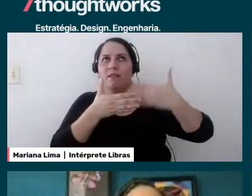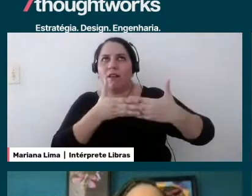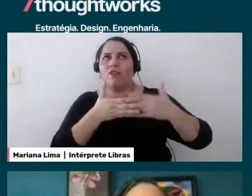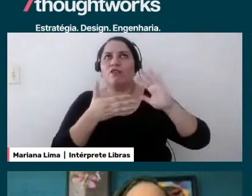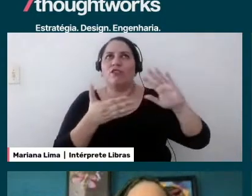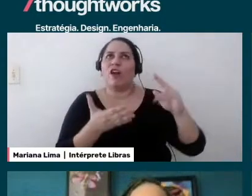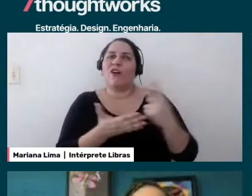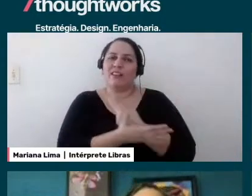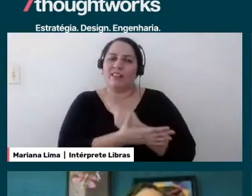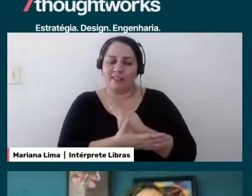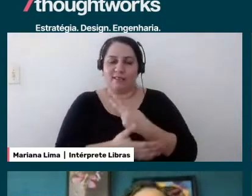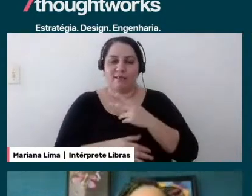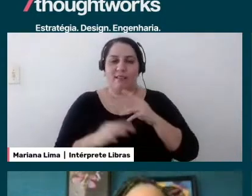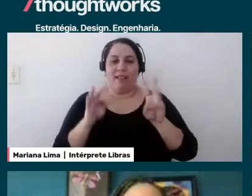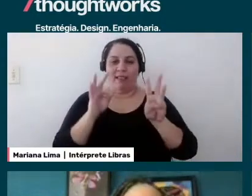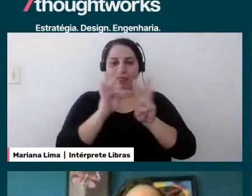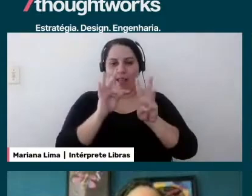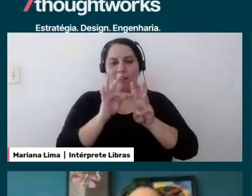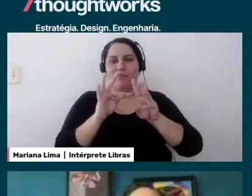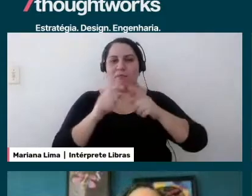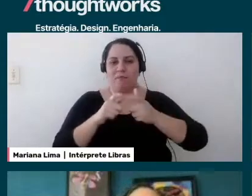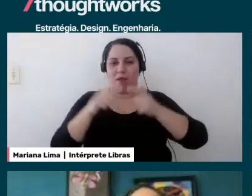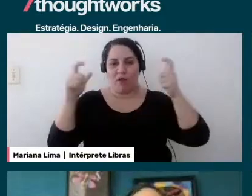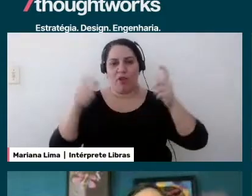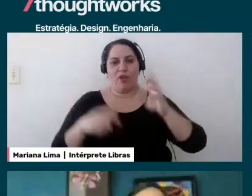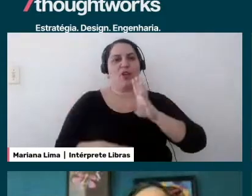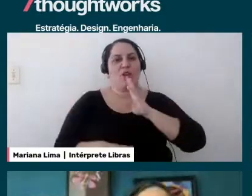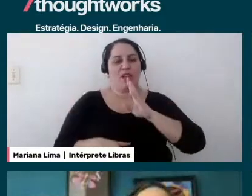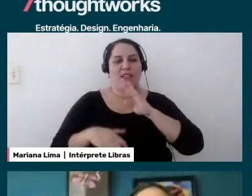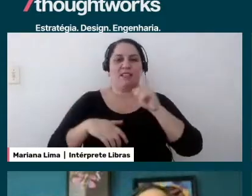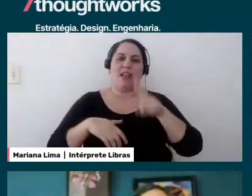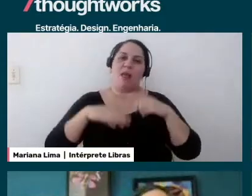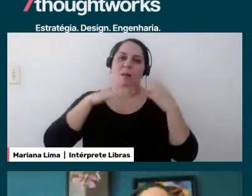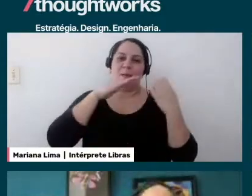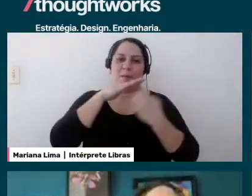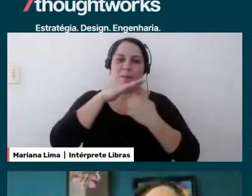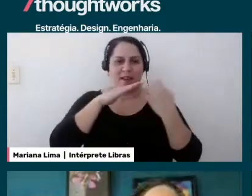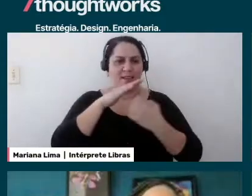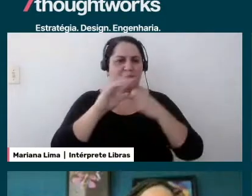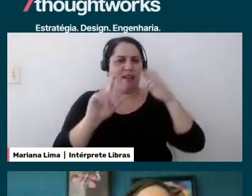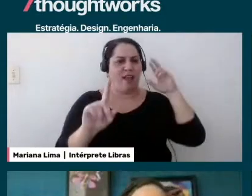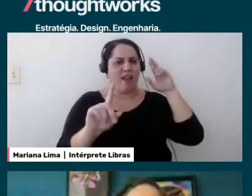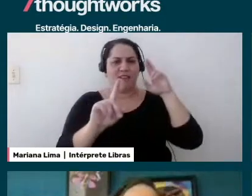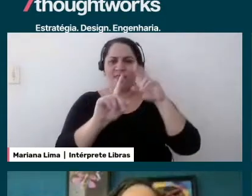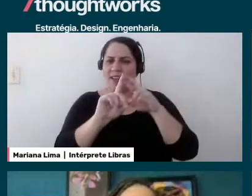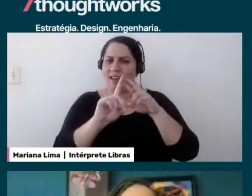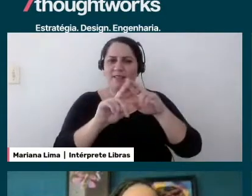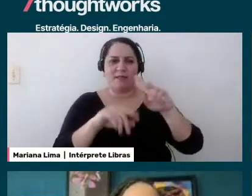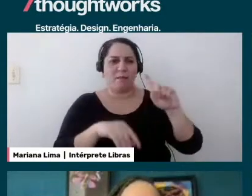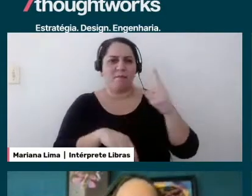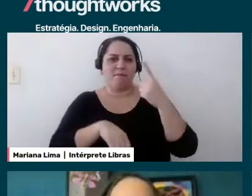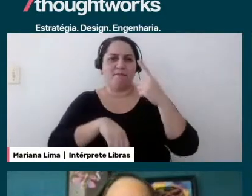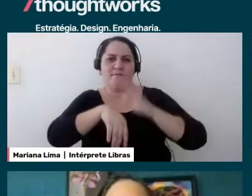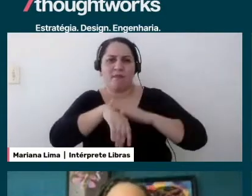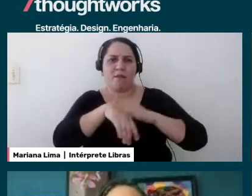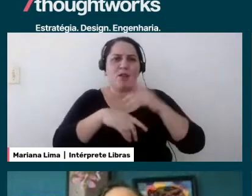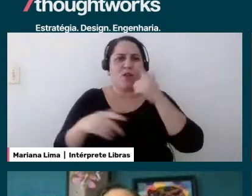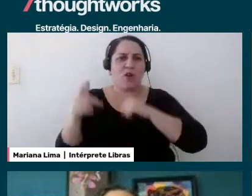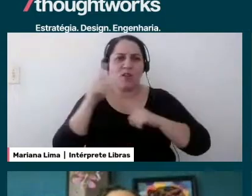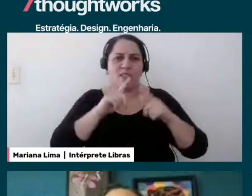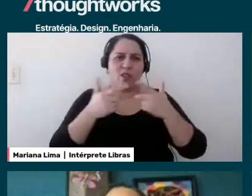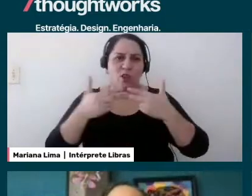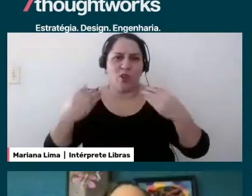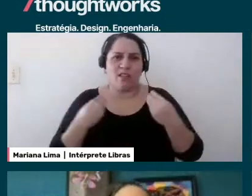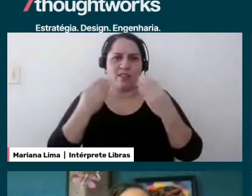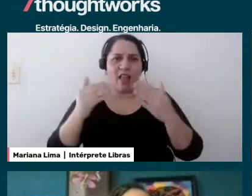aqui. A ThoughtWorks é reconhecidamente uma empresa referência e pioneira em várias práticas de diversidade,